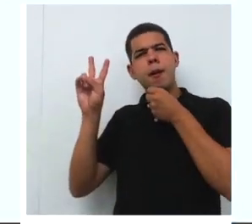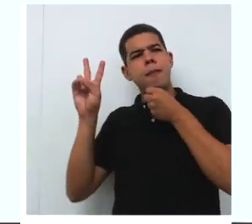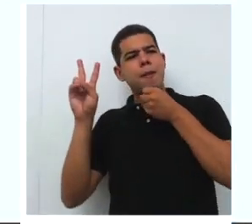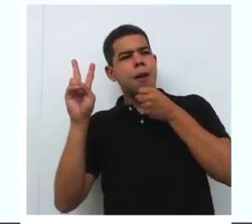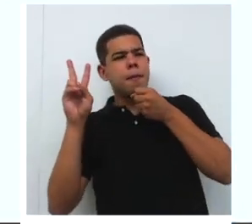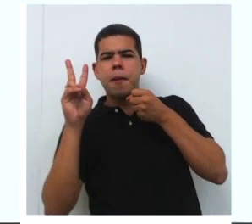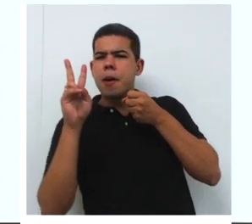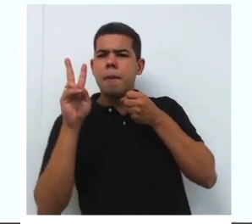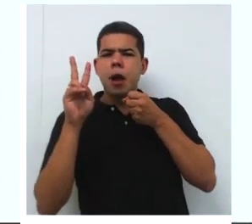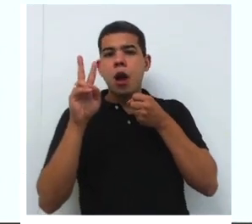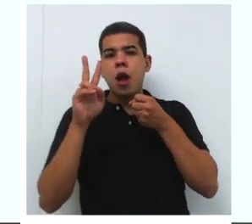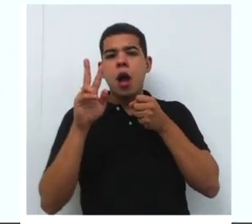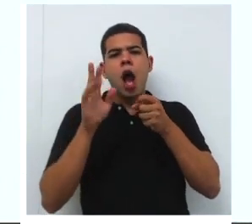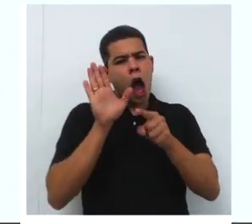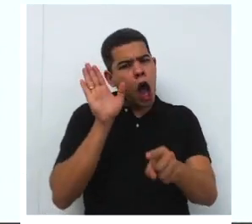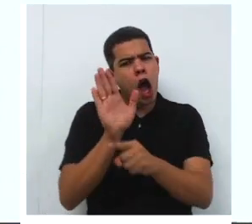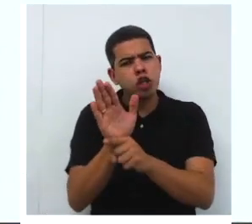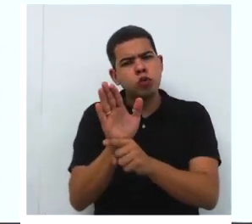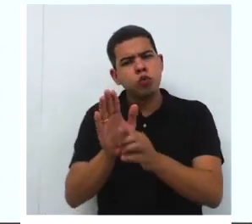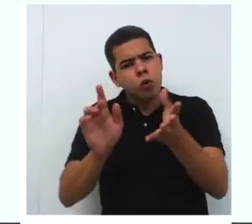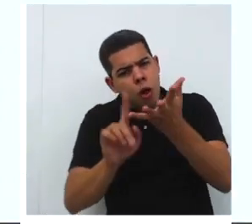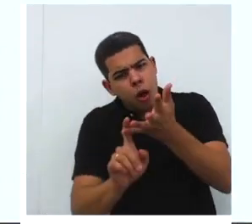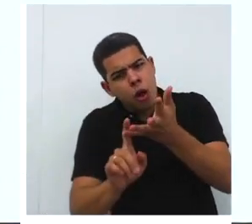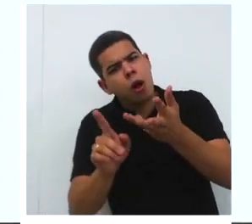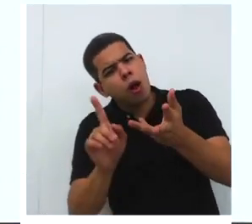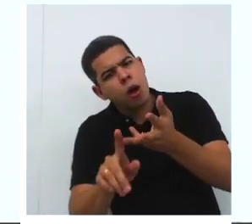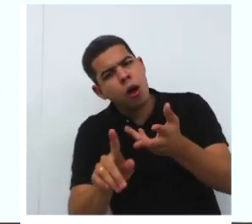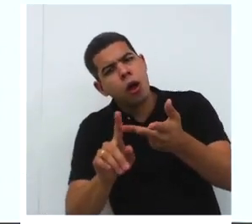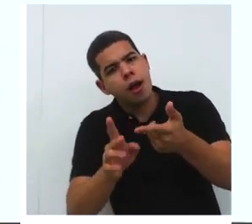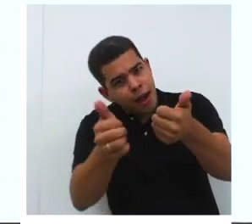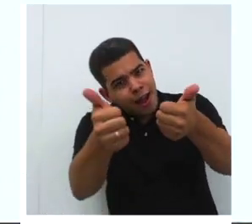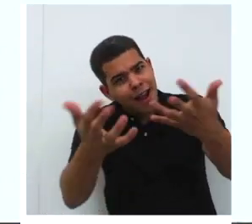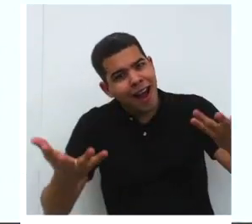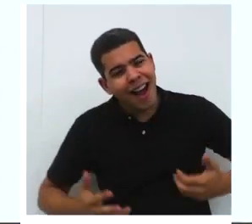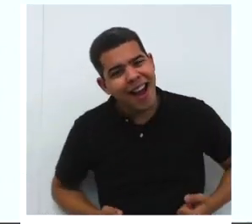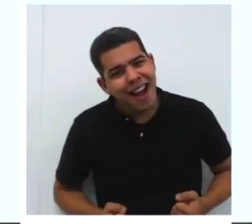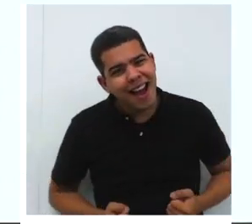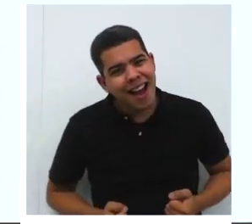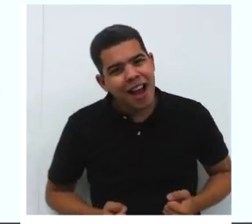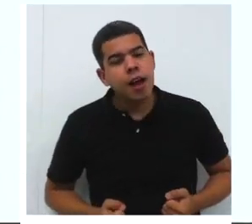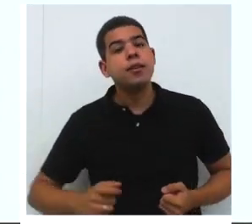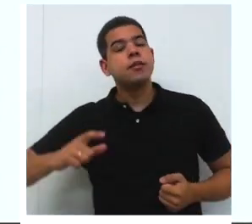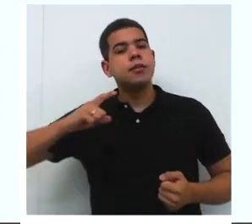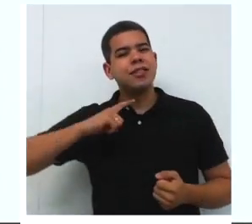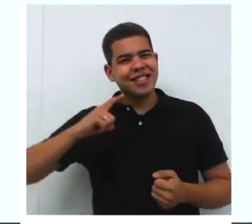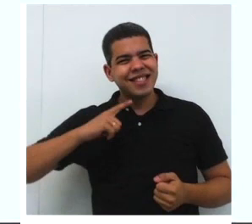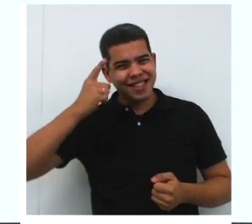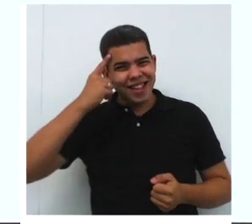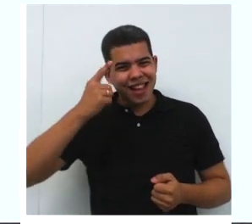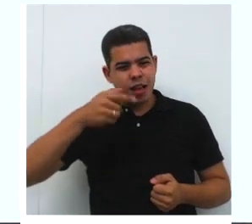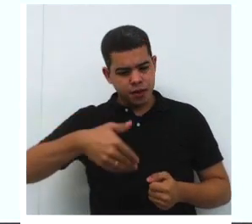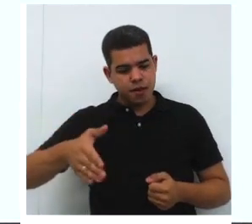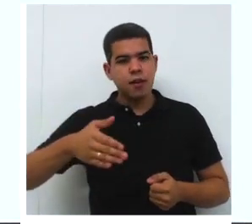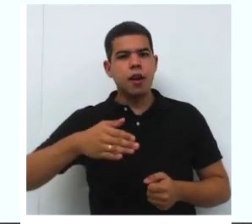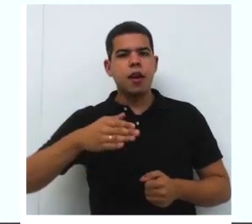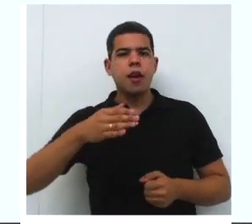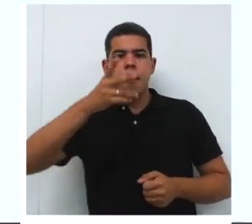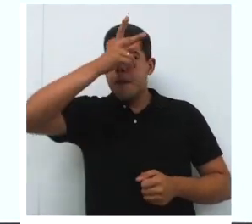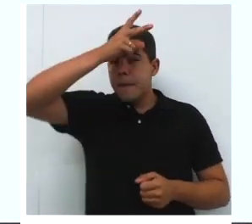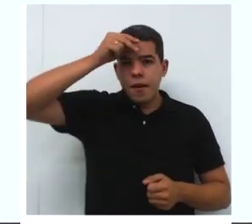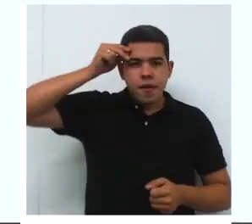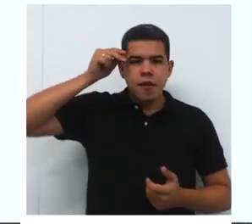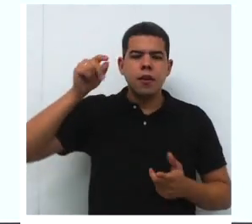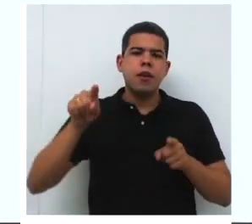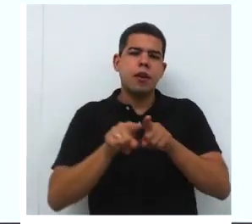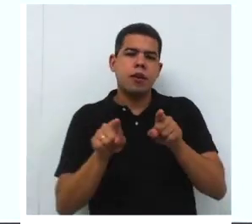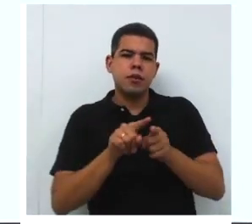estamos num ano eleitoral, você vê que o quê? Temos as eleições para prefeitos e para